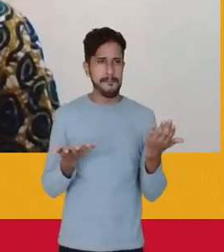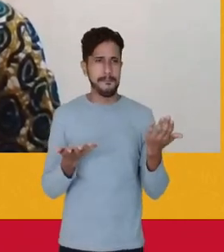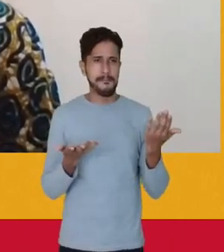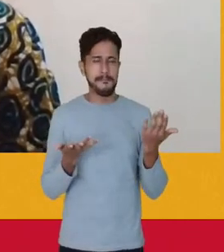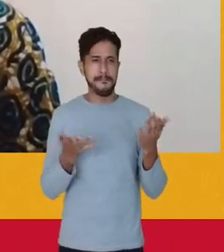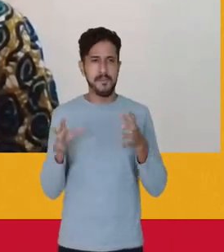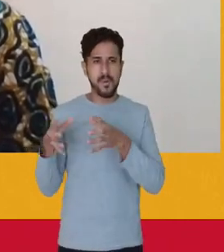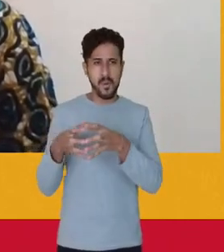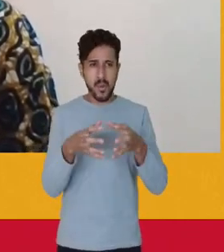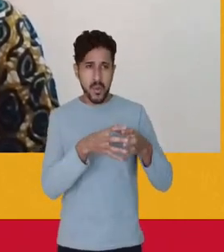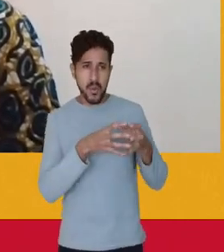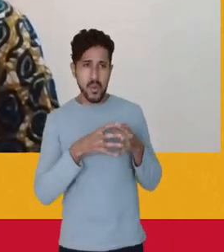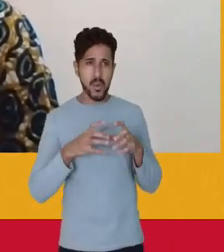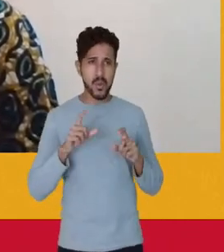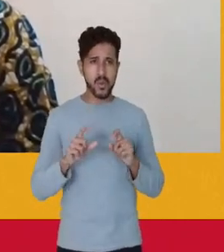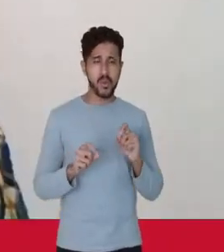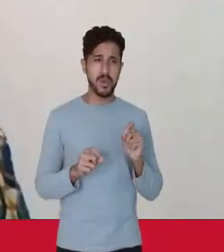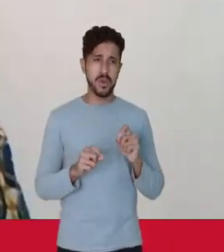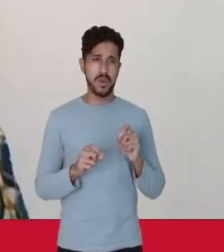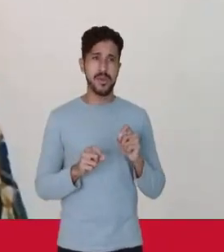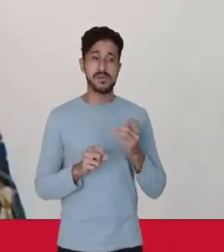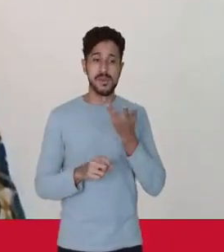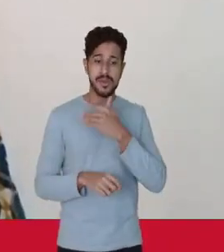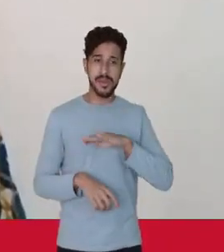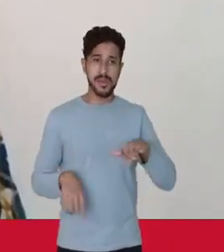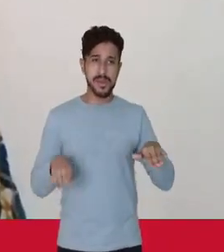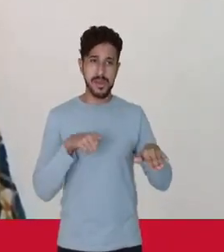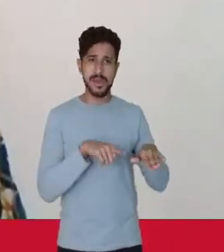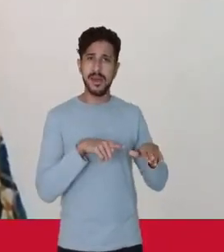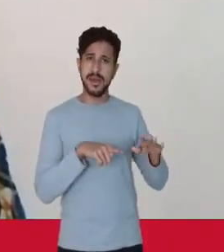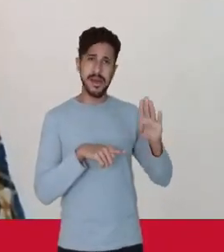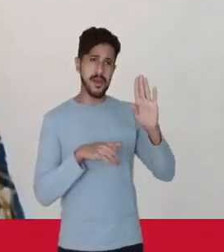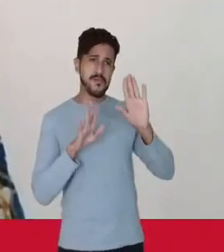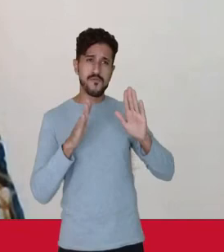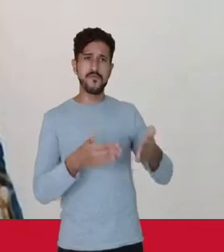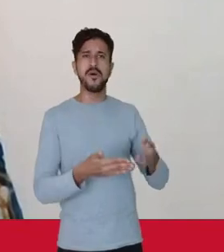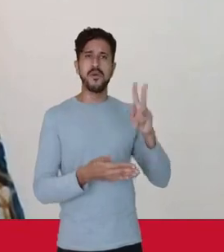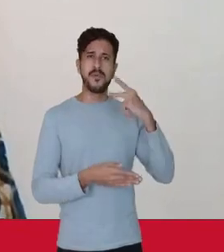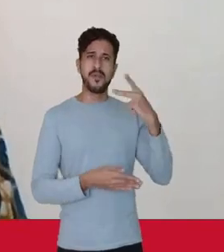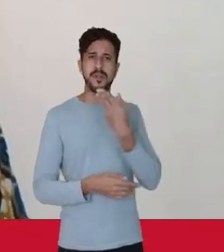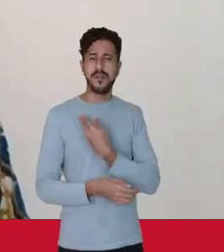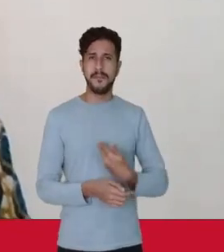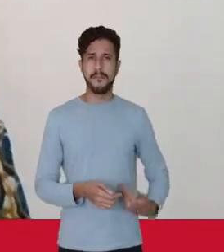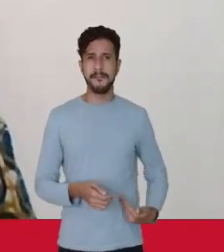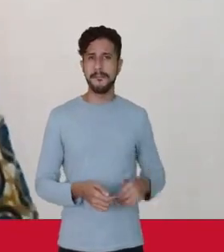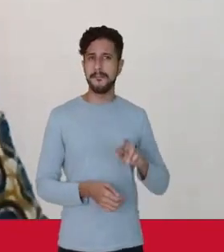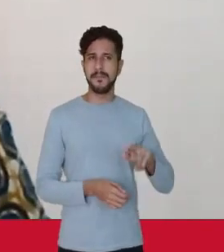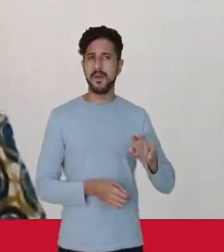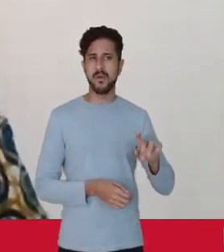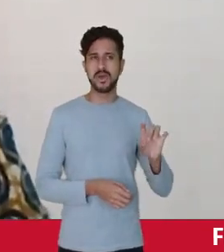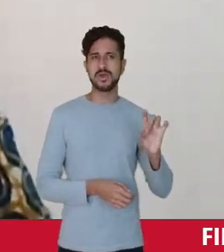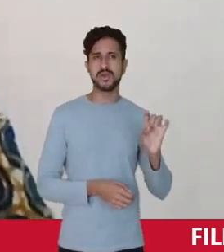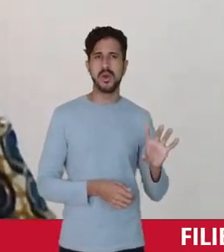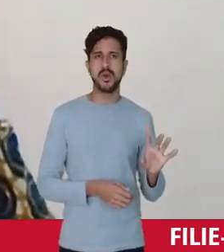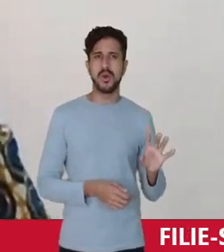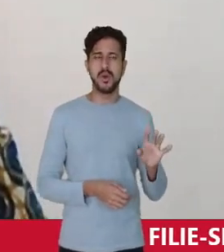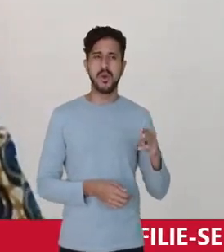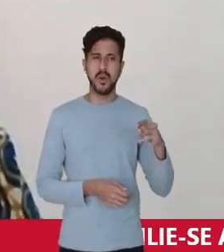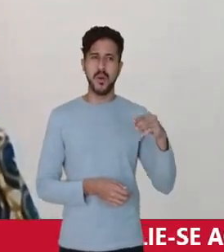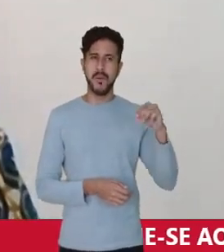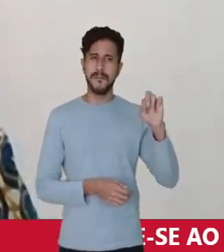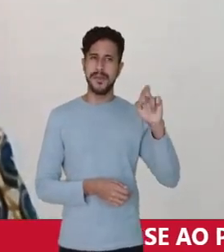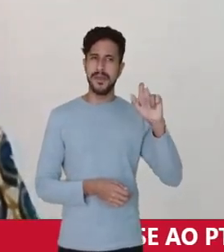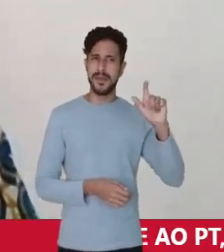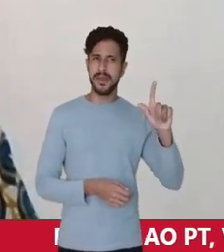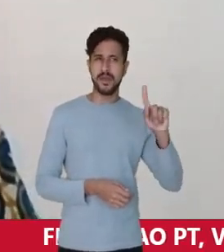entendermos coletivamente que a infância é uma prioridade para as políticas públicas, né? Não é só o Miguel, não